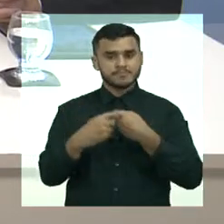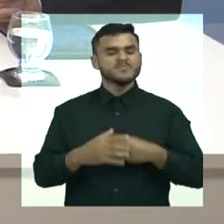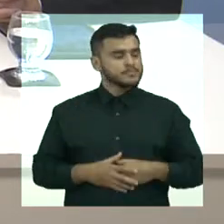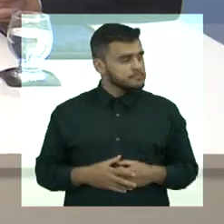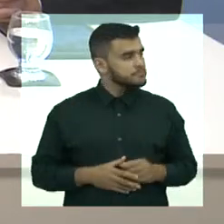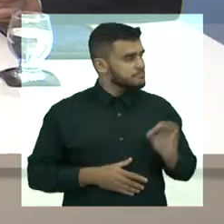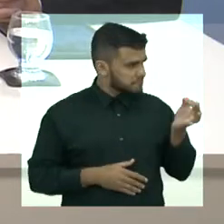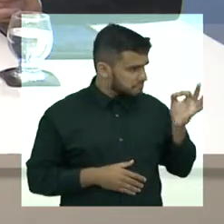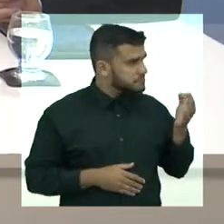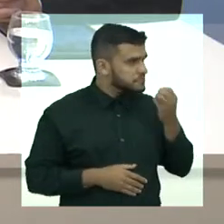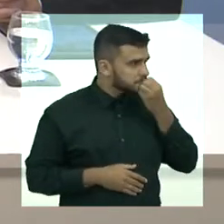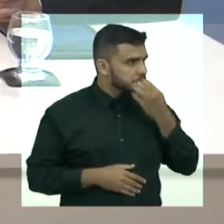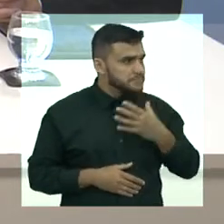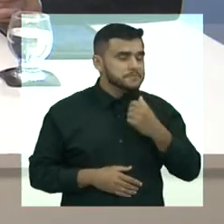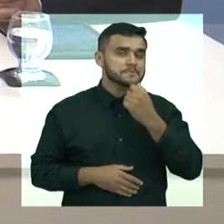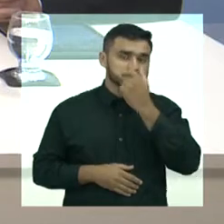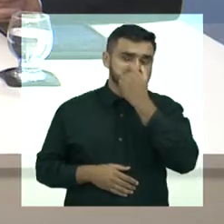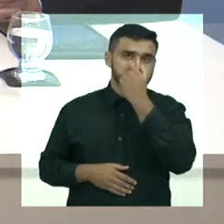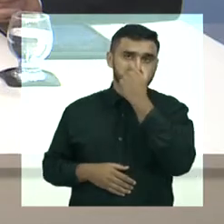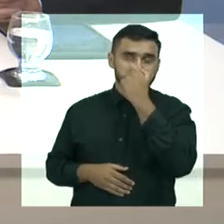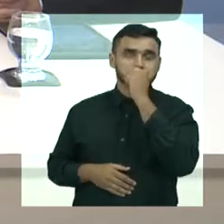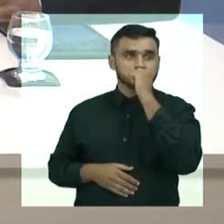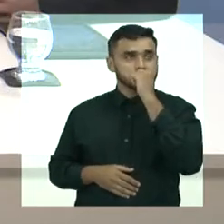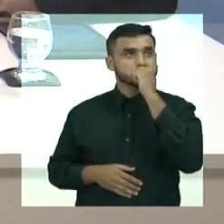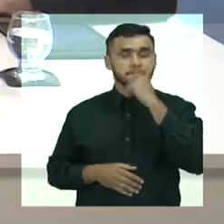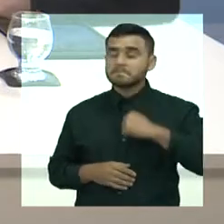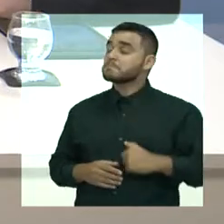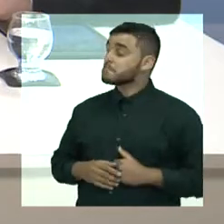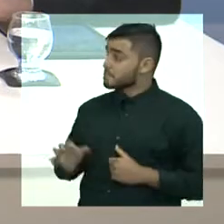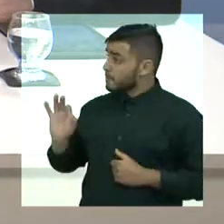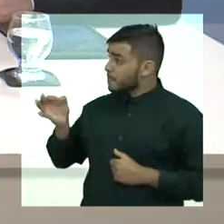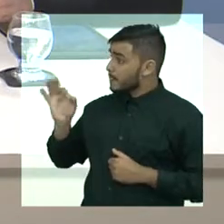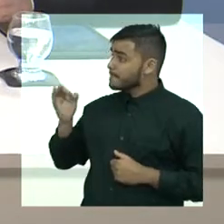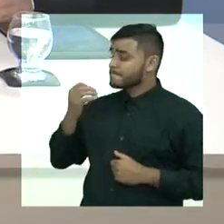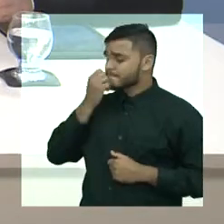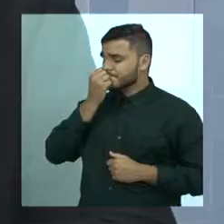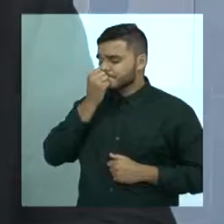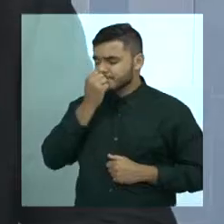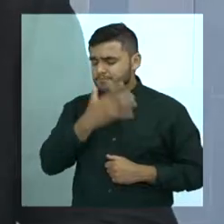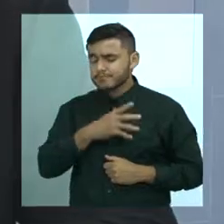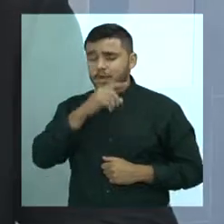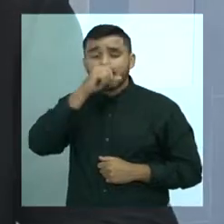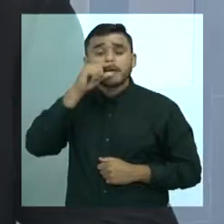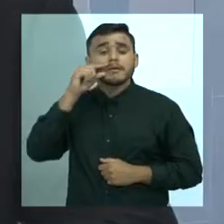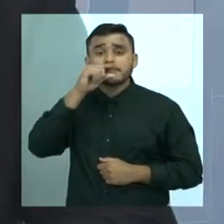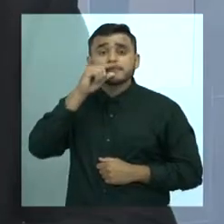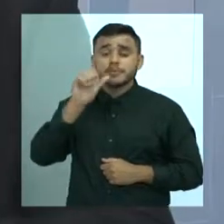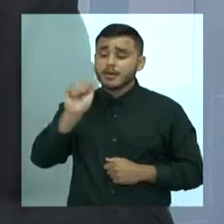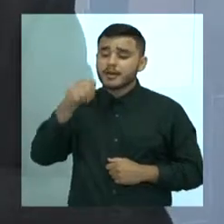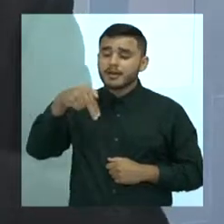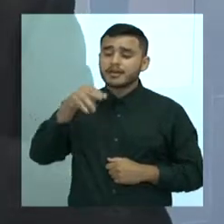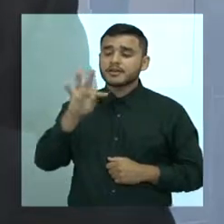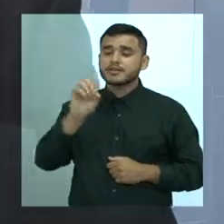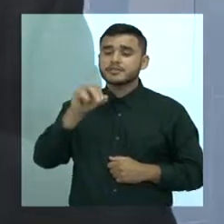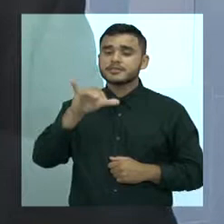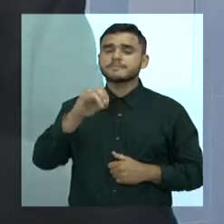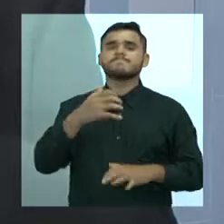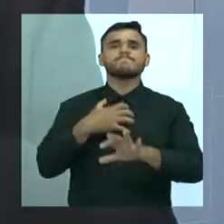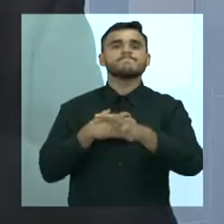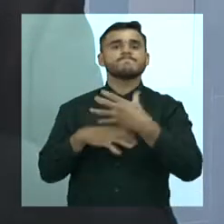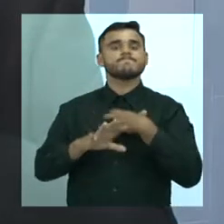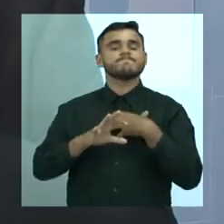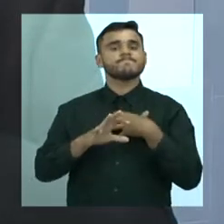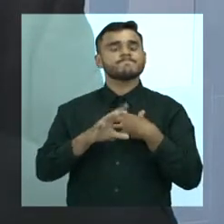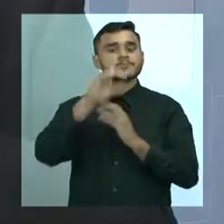Ferreira Barbosa. Uma articulação importante, né? Importante porque o Antônio Henrique sempre teve uma característica ímpar, ele sempre foi um humanista.